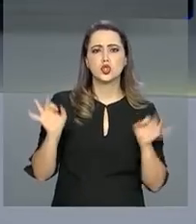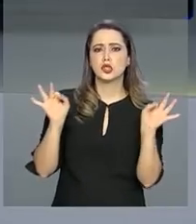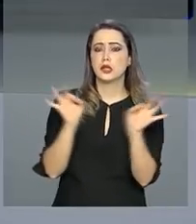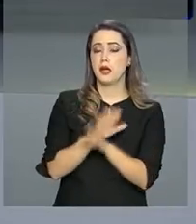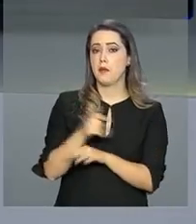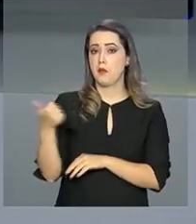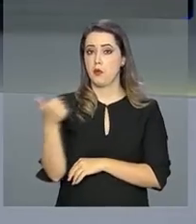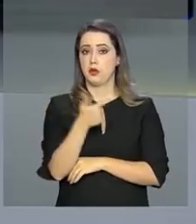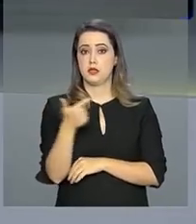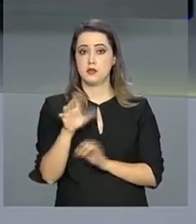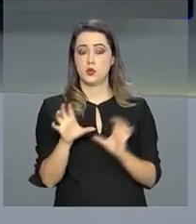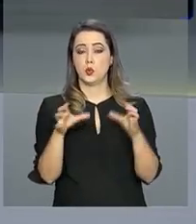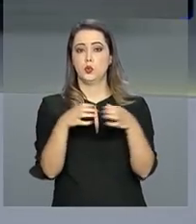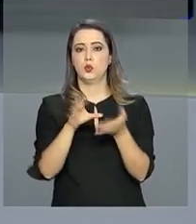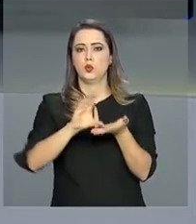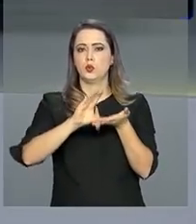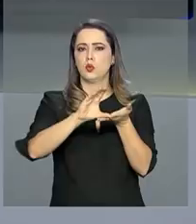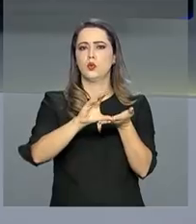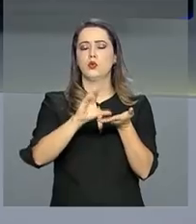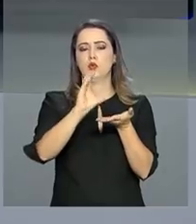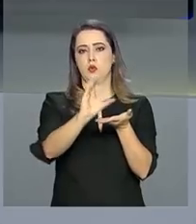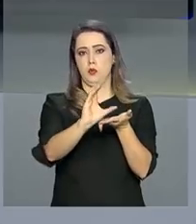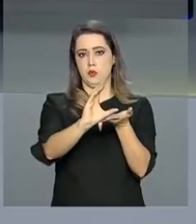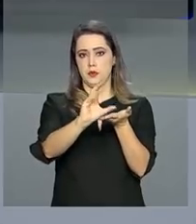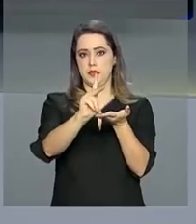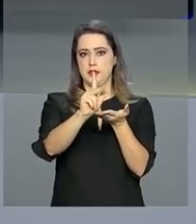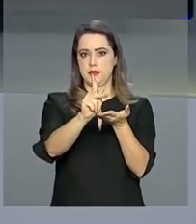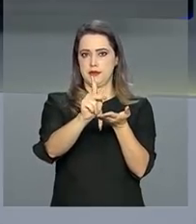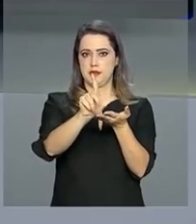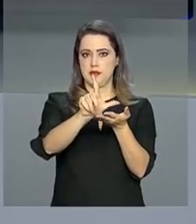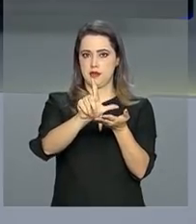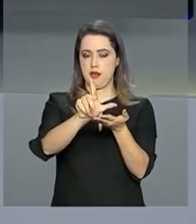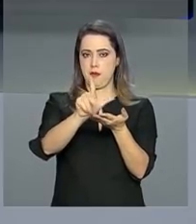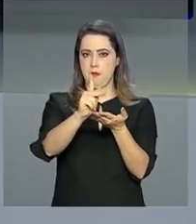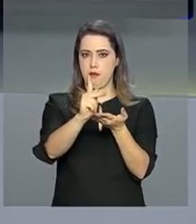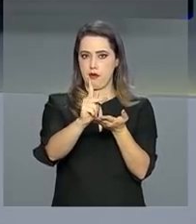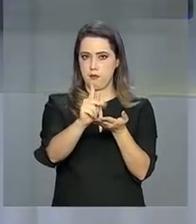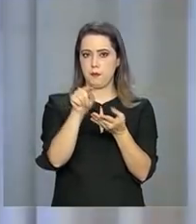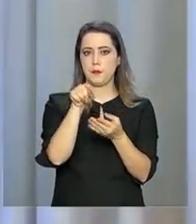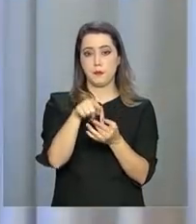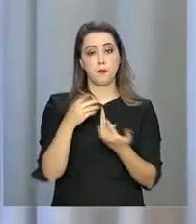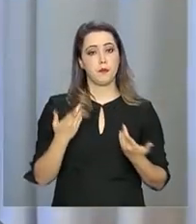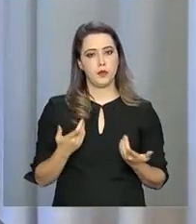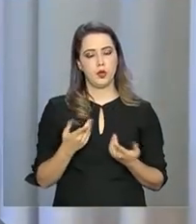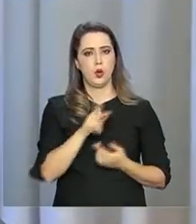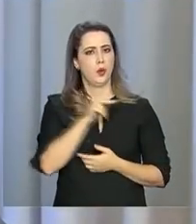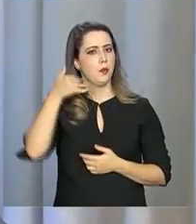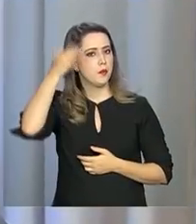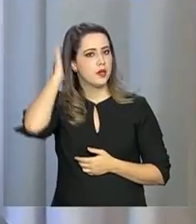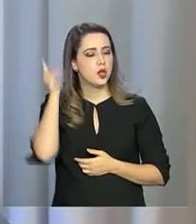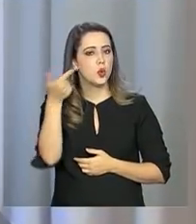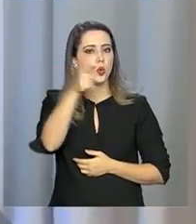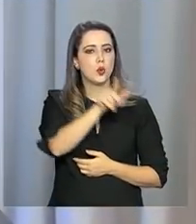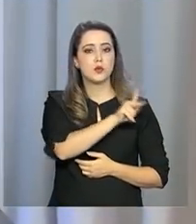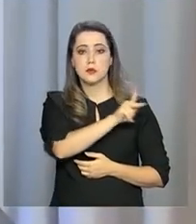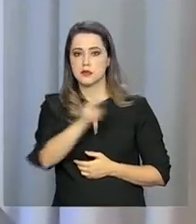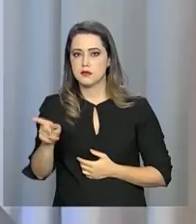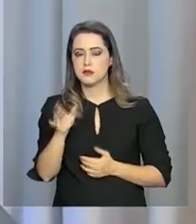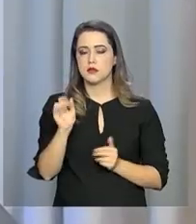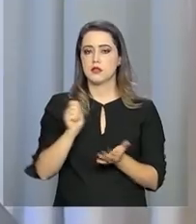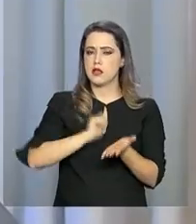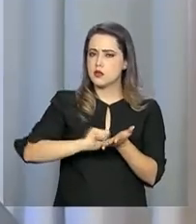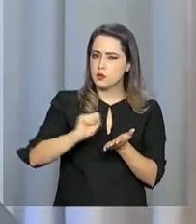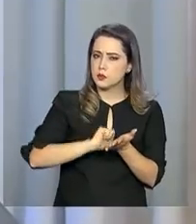12ª cúpula da comunidade dos países de língua portuguesa o presidente michel temer e demais chefes de estado e de governo